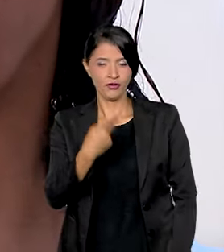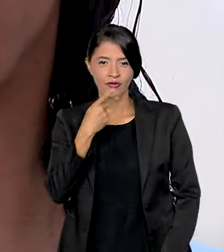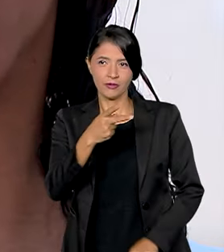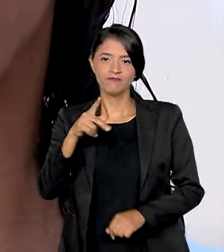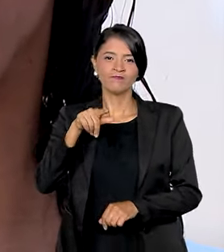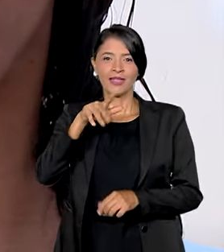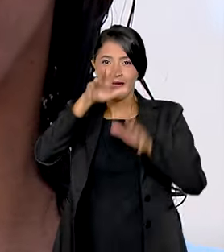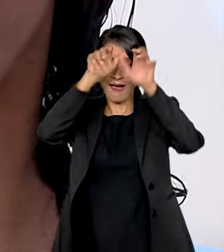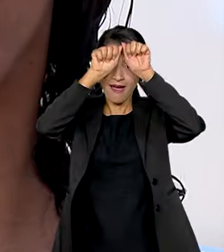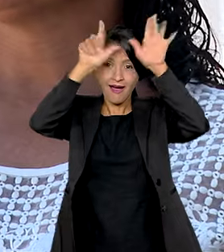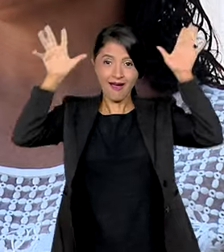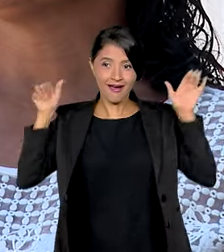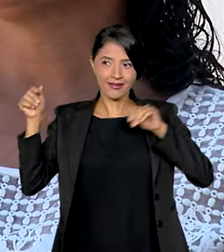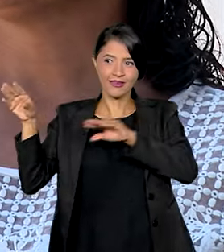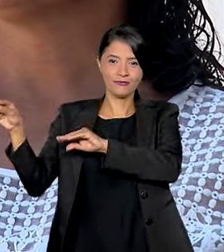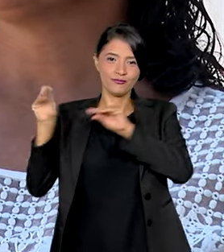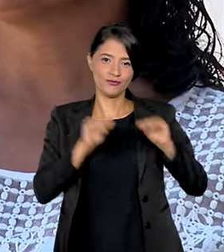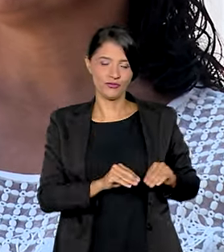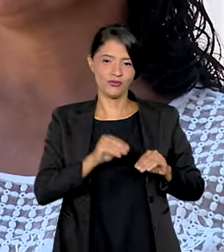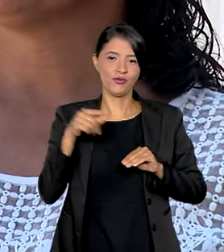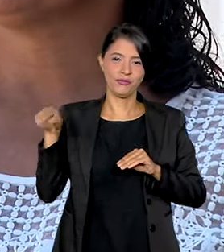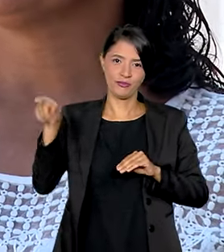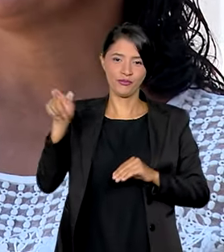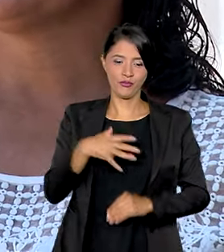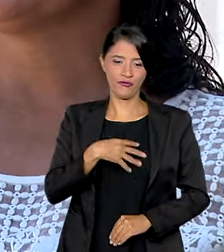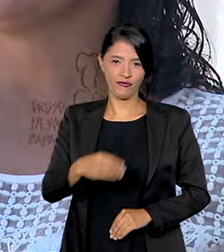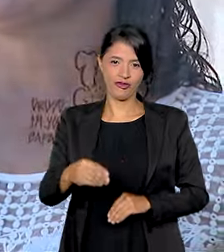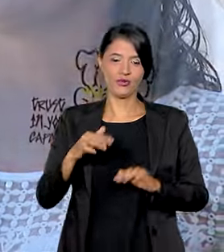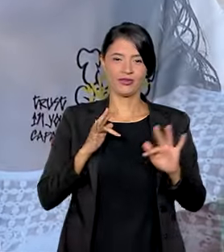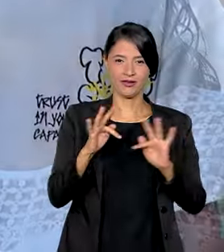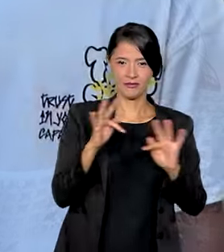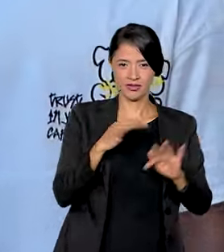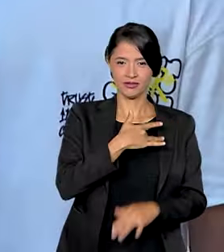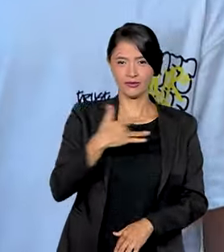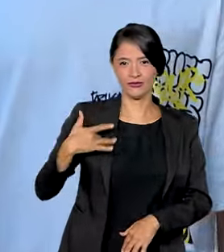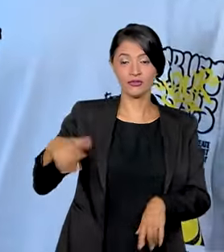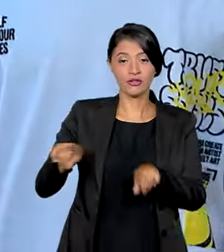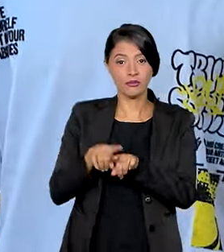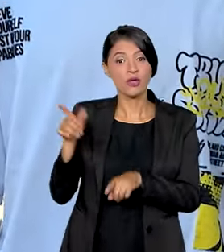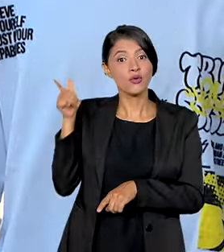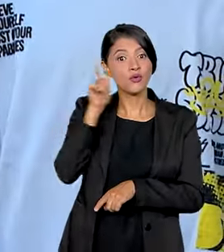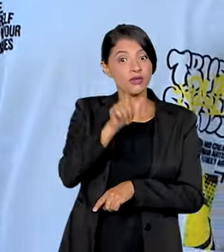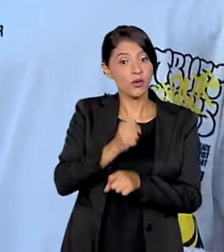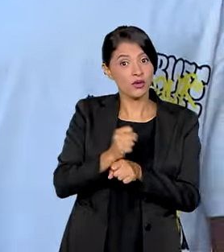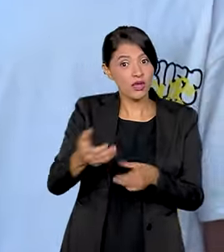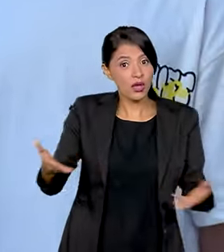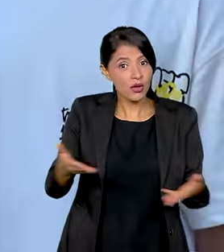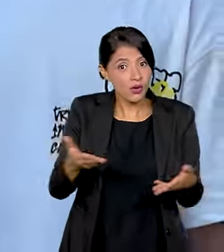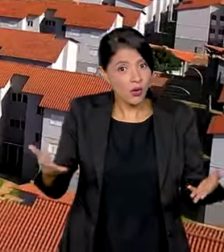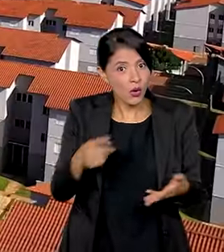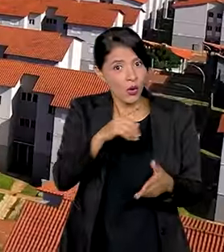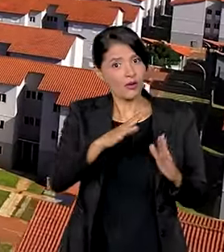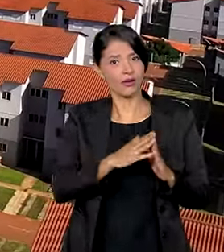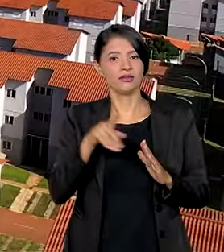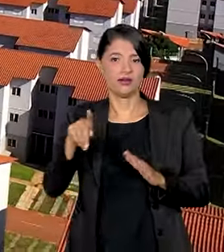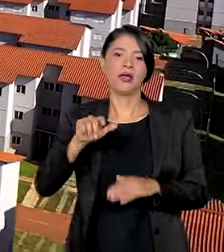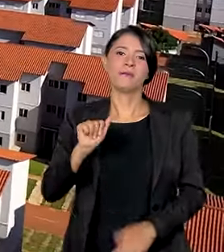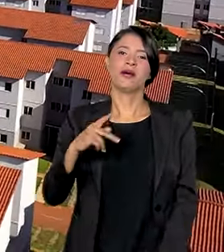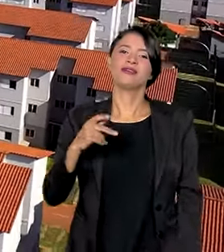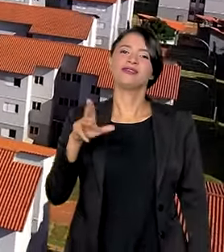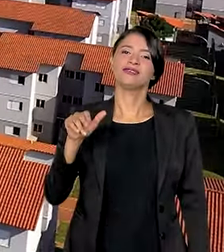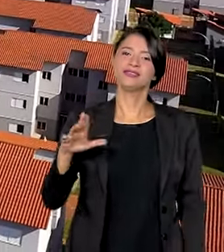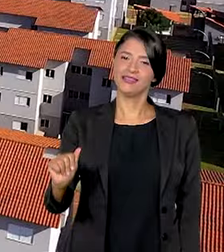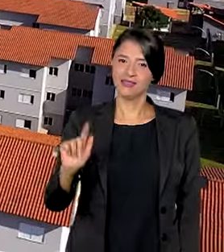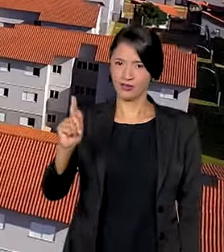como saiu do Acre para um tratamento de saúde do filho. Ela também foi contemplada pelo programa neste ano em Aparecida